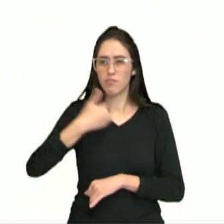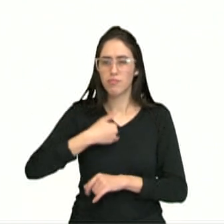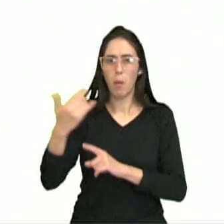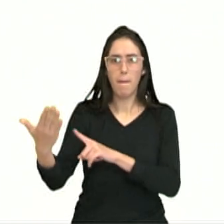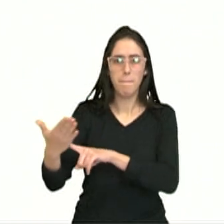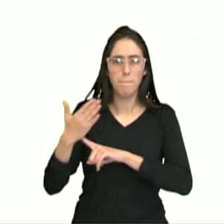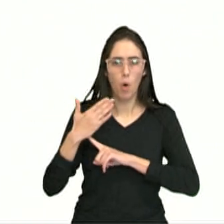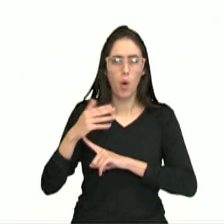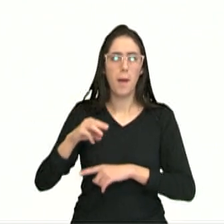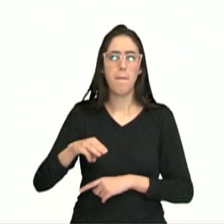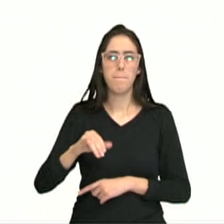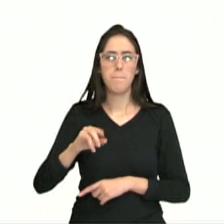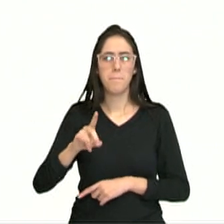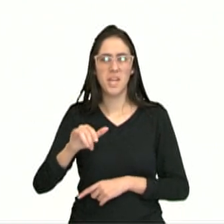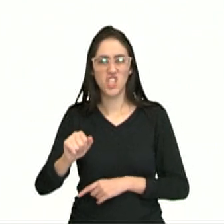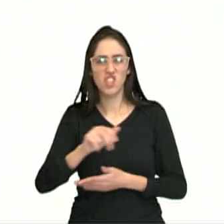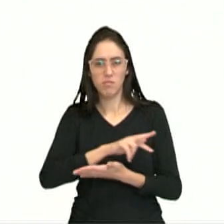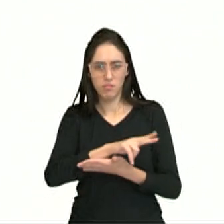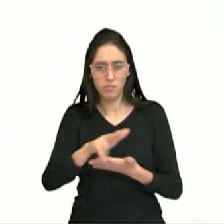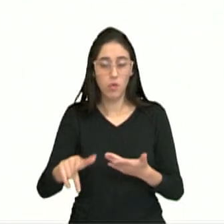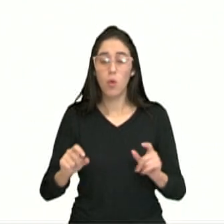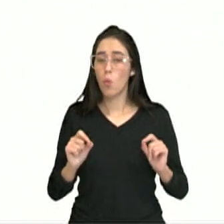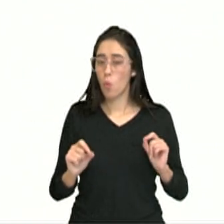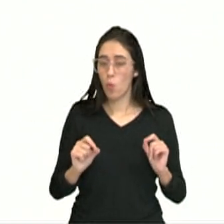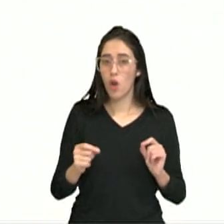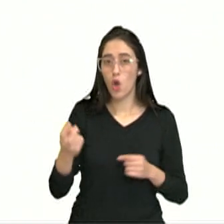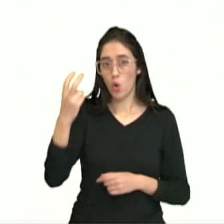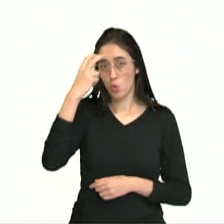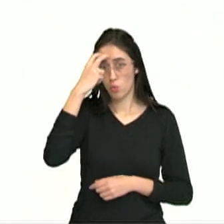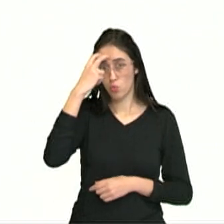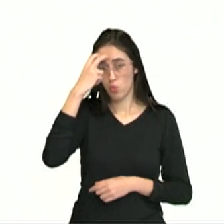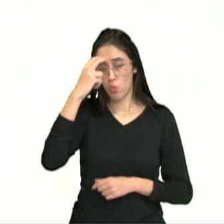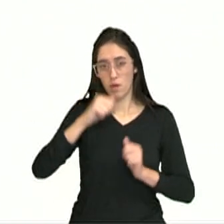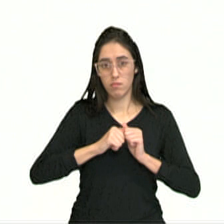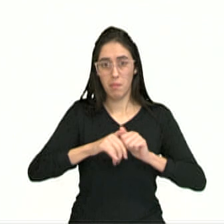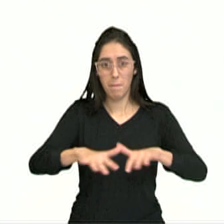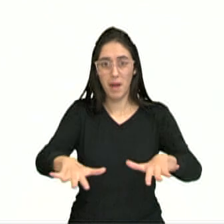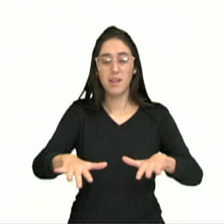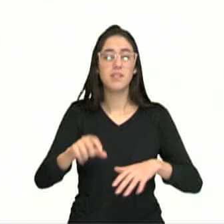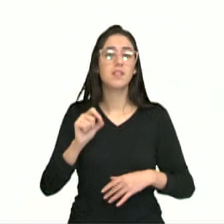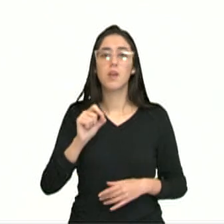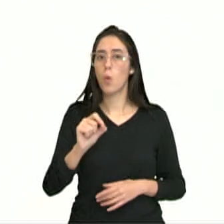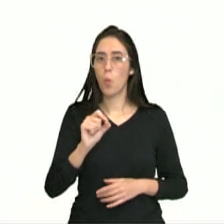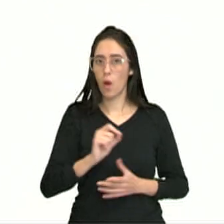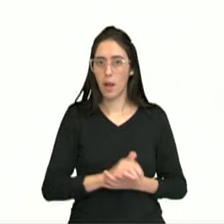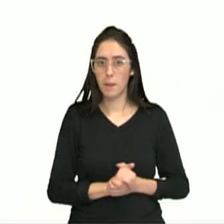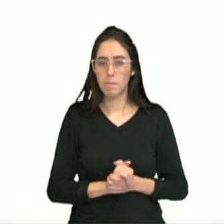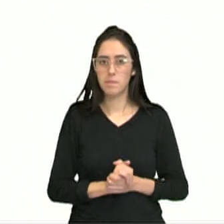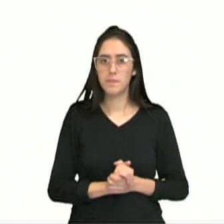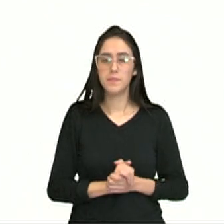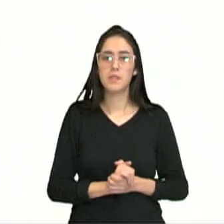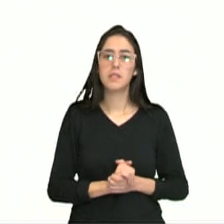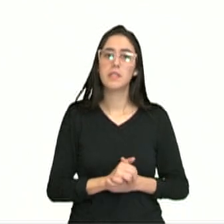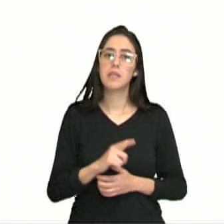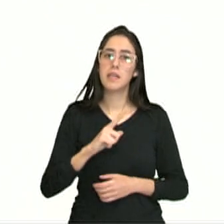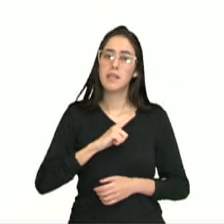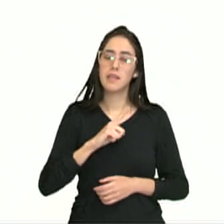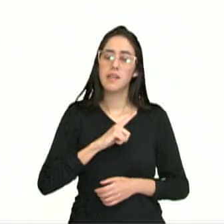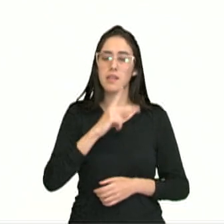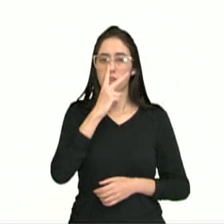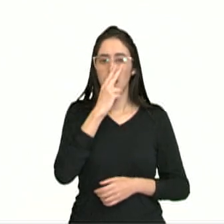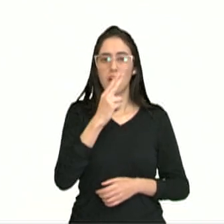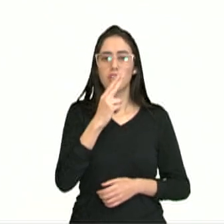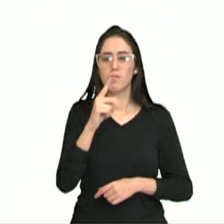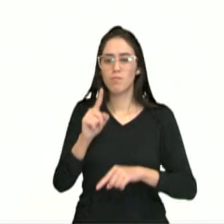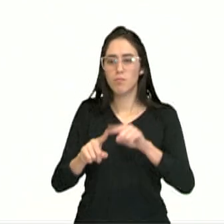a gente sempre tem que estar atento que a cultura de massa, ela sempre se configura em uma mercadoria,